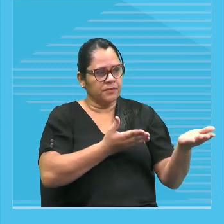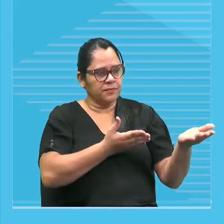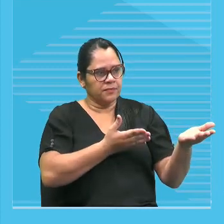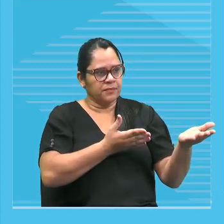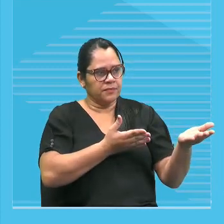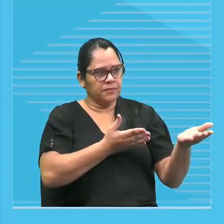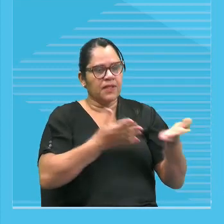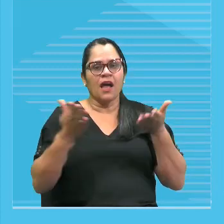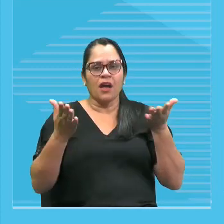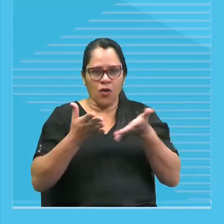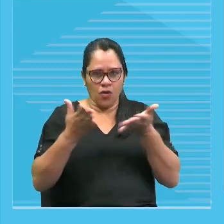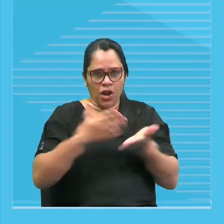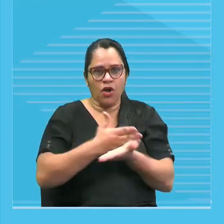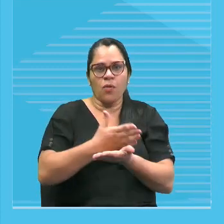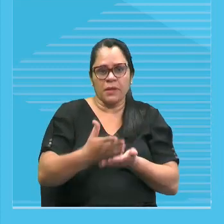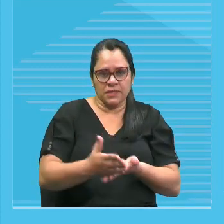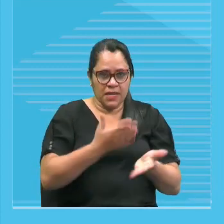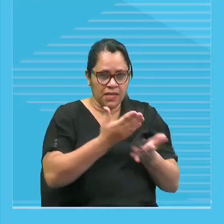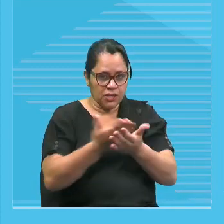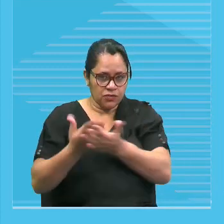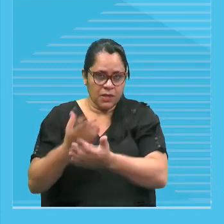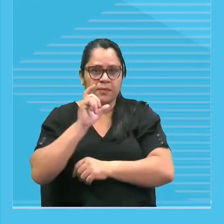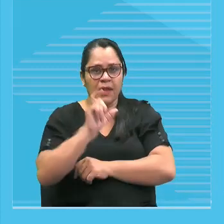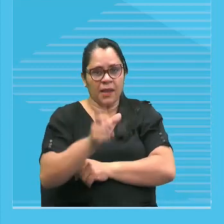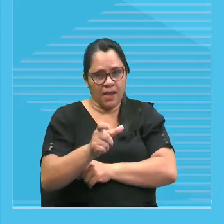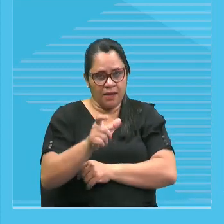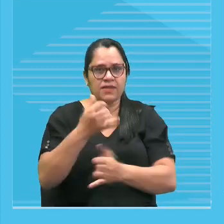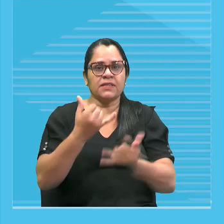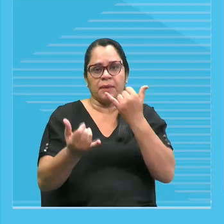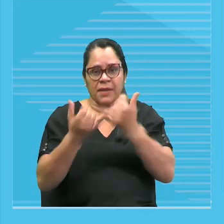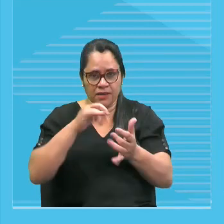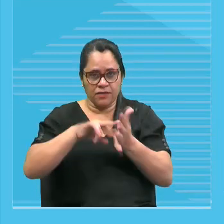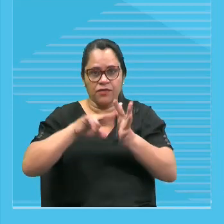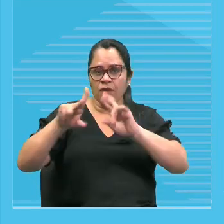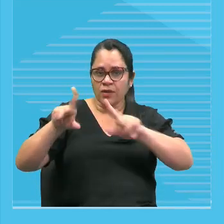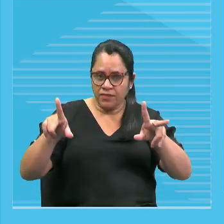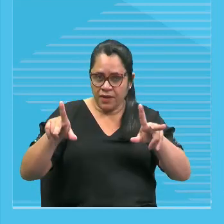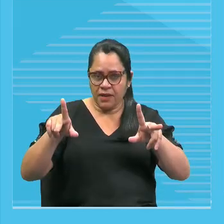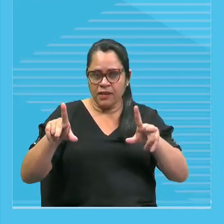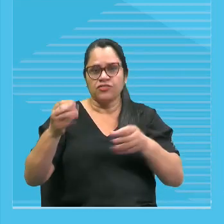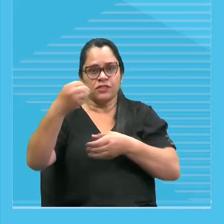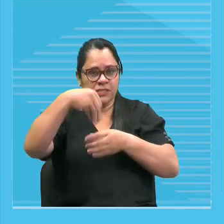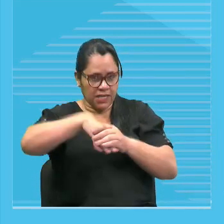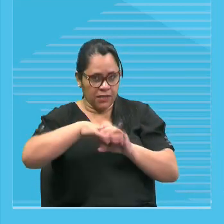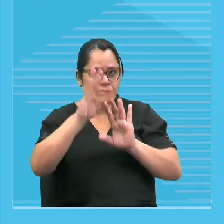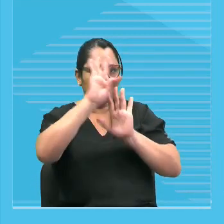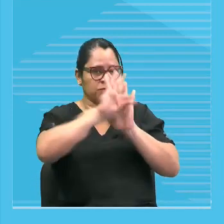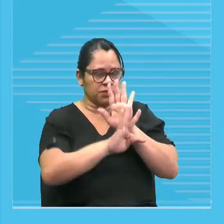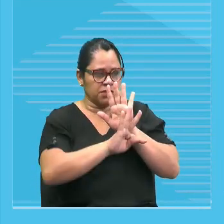a gente vai começar a trabalhar falsa cognata agora dentro dos textos